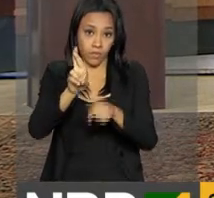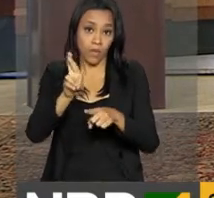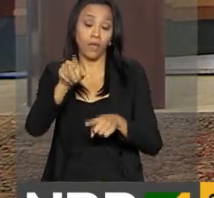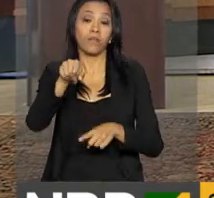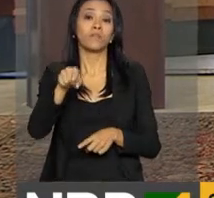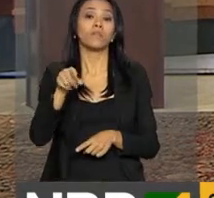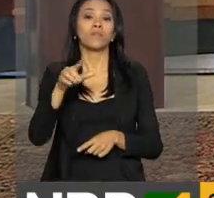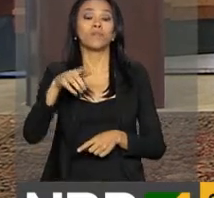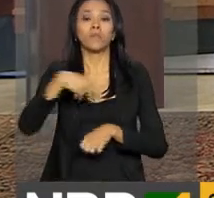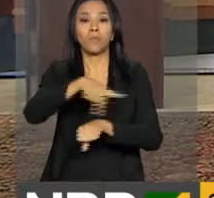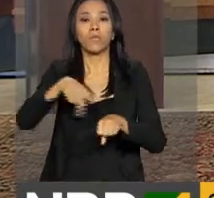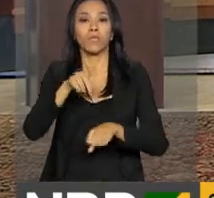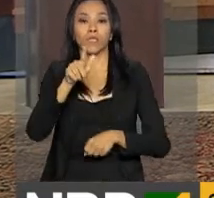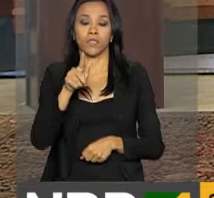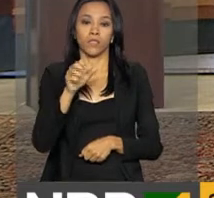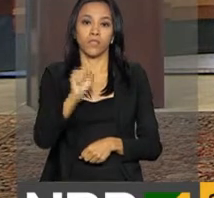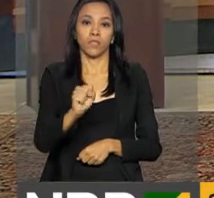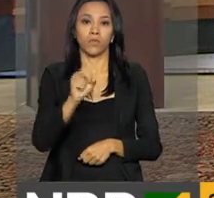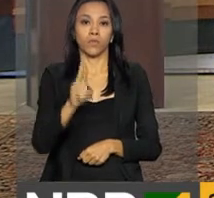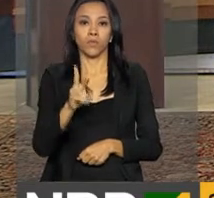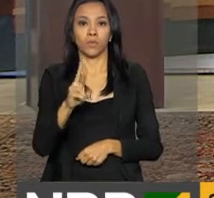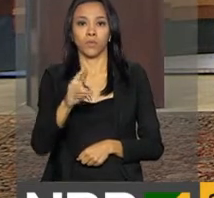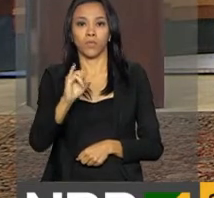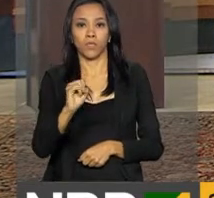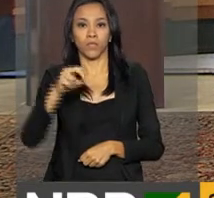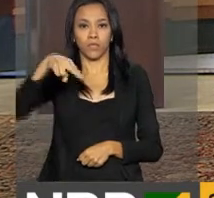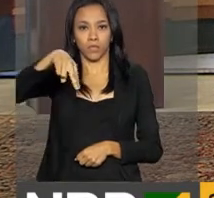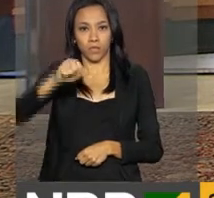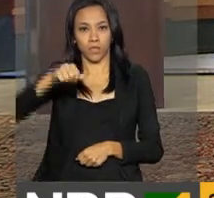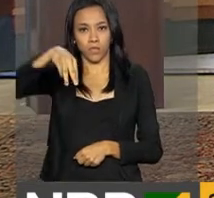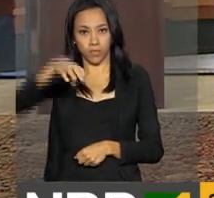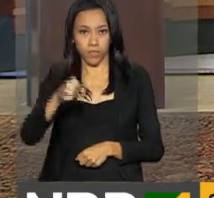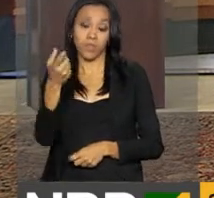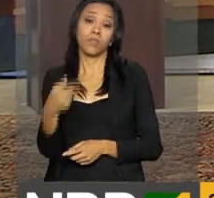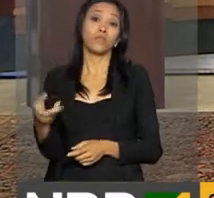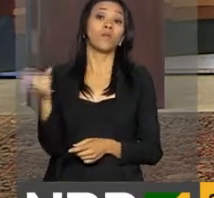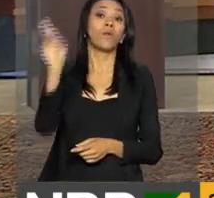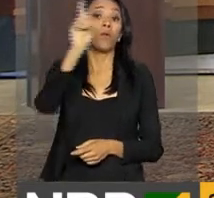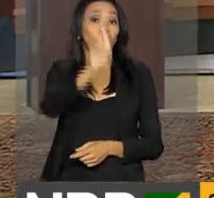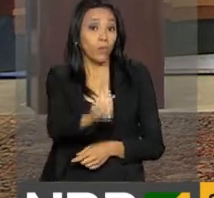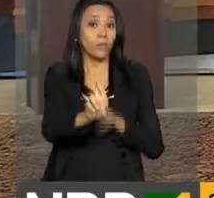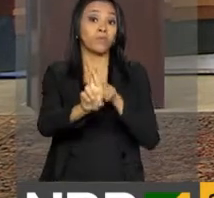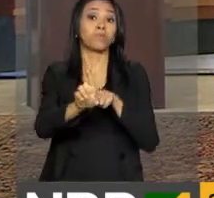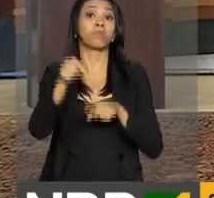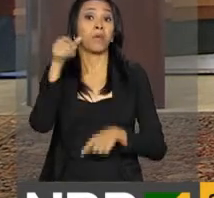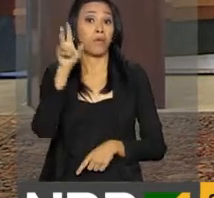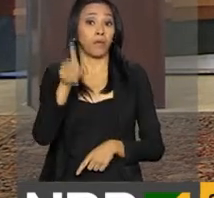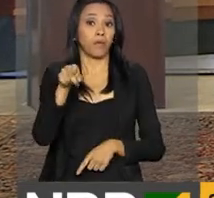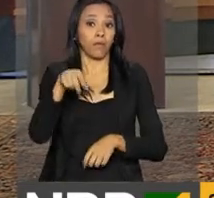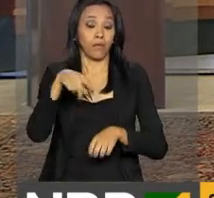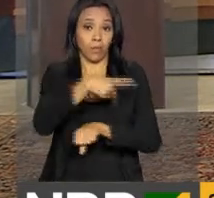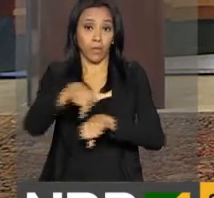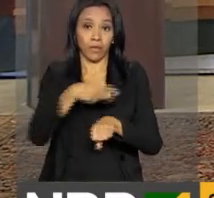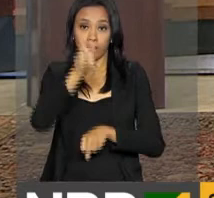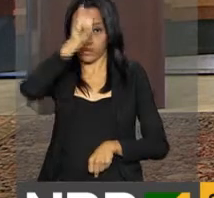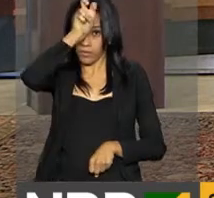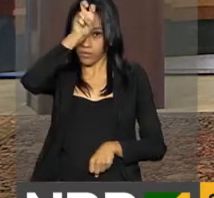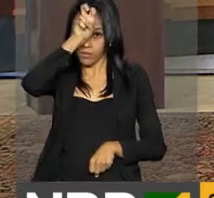Suriname, o senhor ministro do Comércio e Indústria, representando o Egito, Tarek